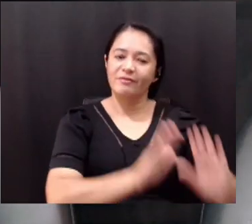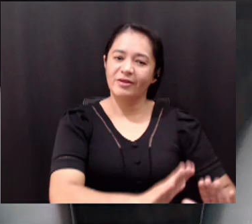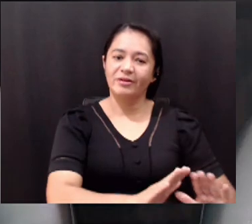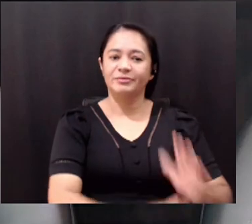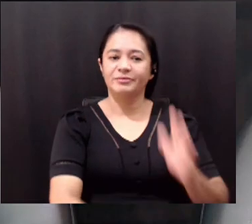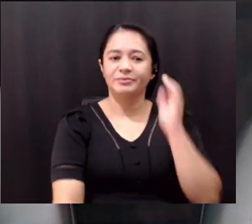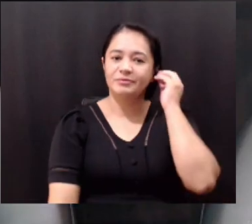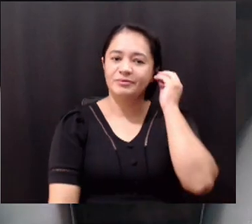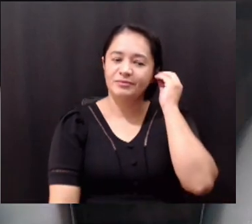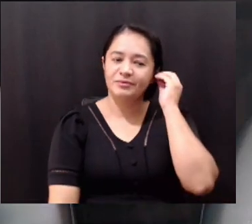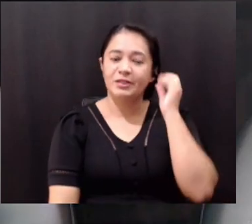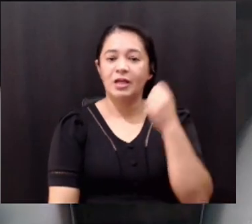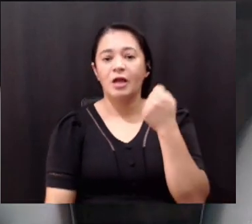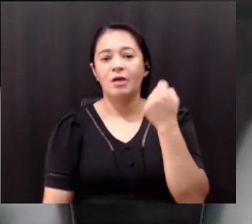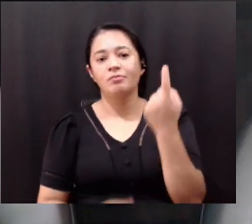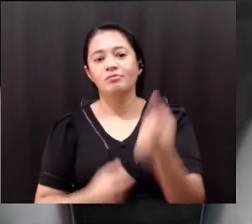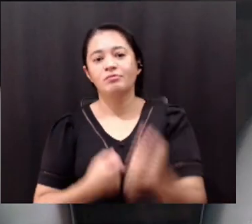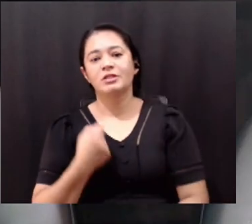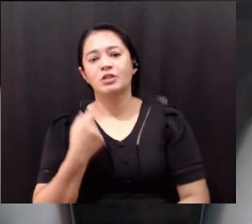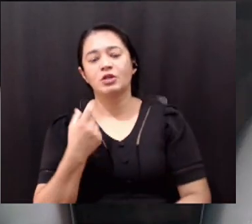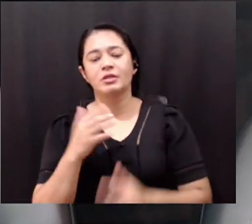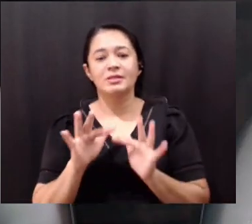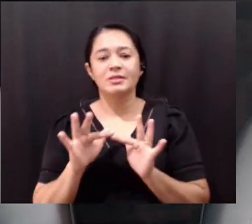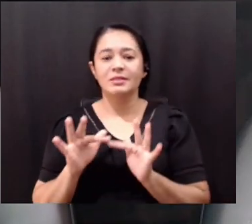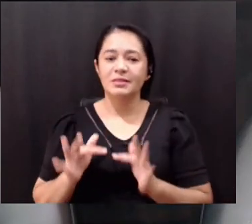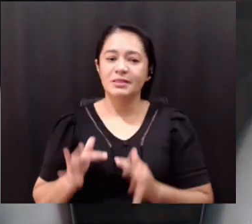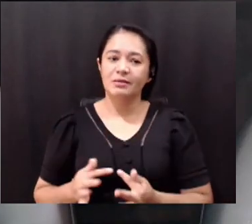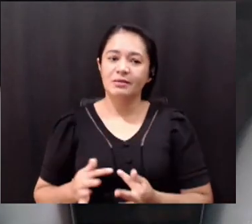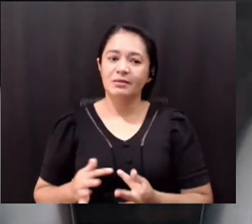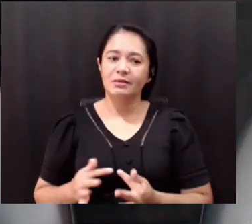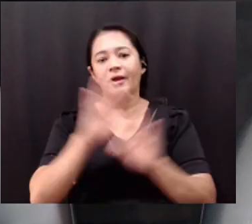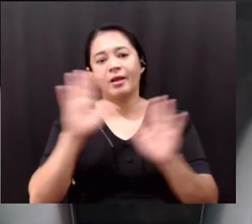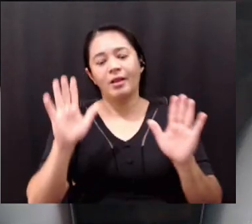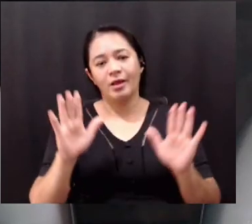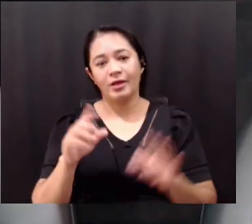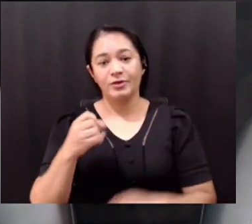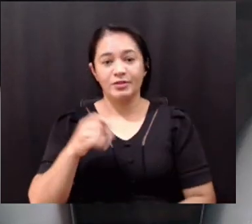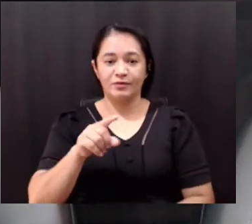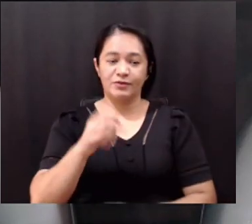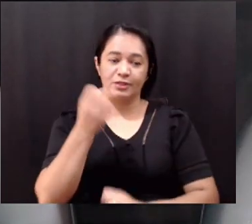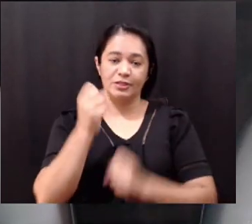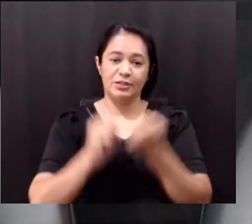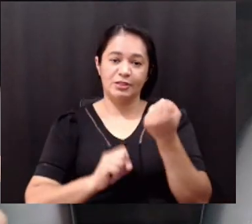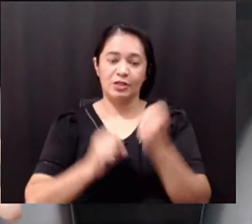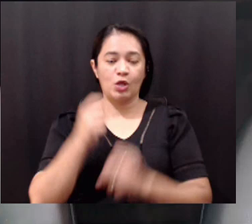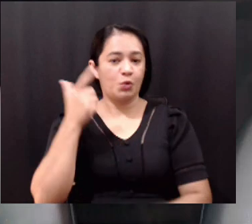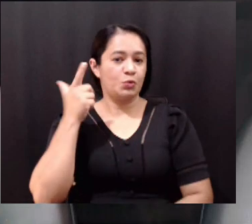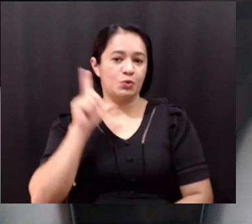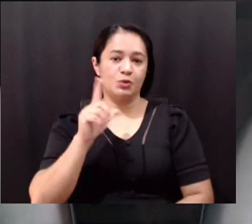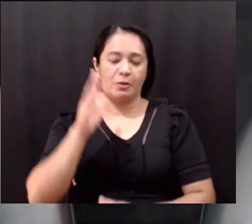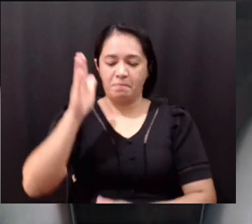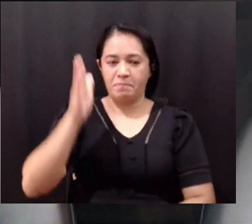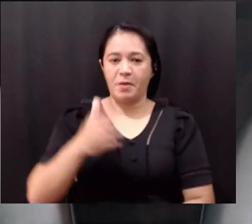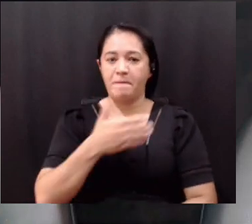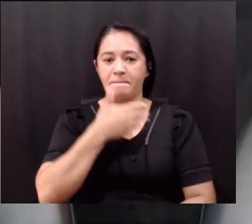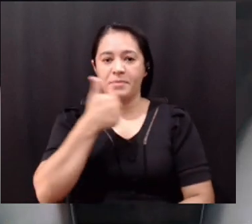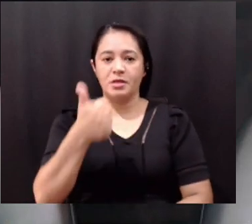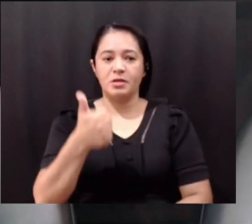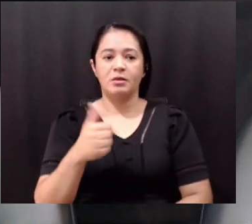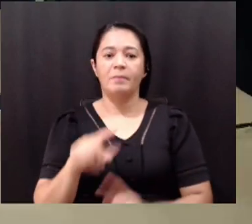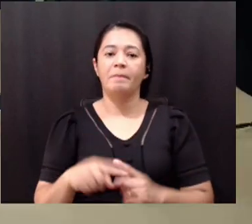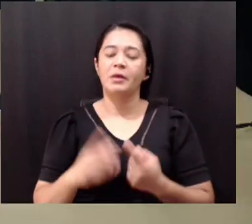coisas que são simples. Claro, quem conseguir fazer uma atividade sistematizada, né, é muito melhor, mas isso já ajuda